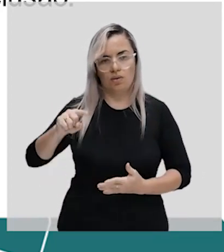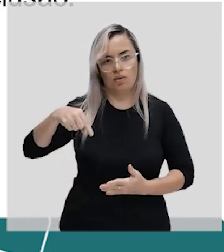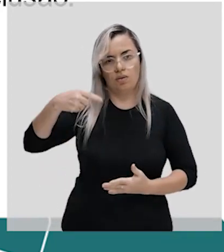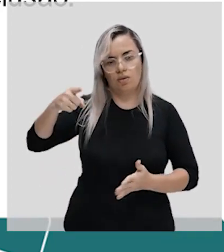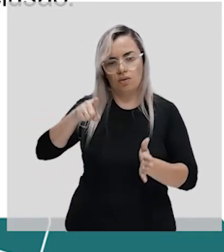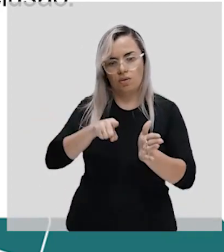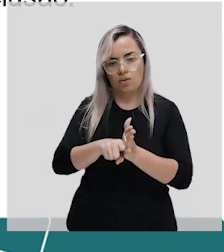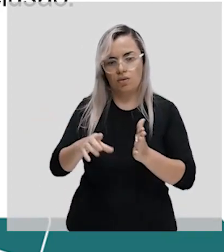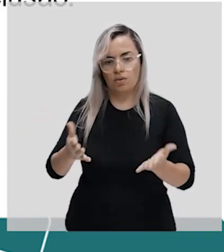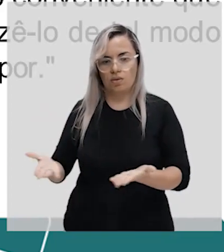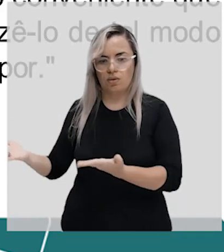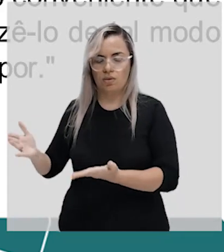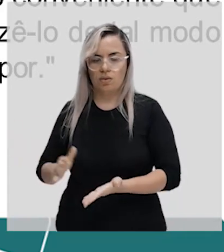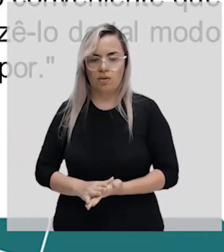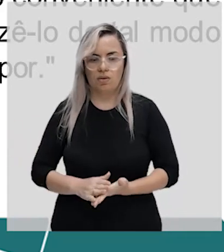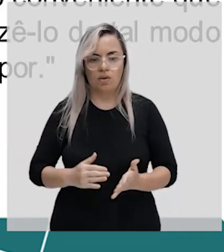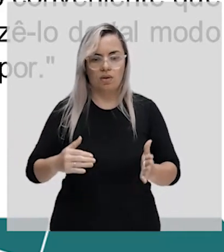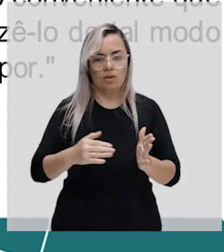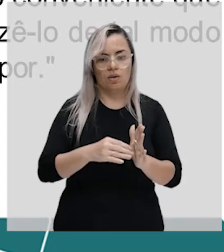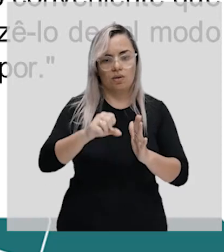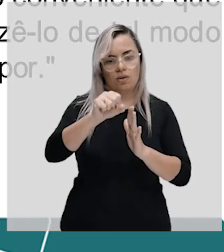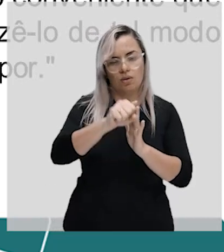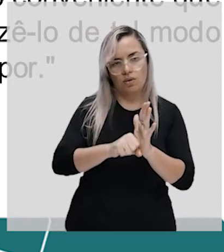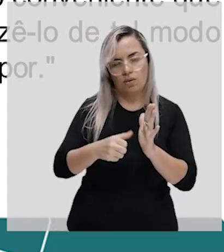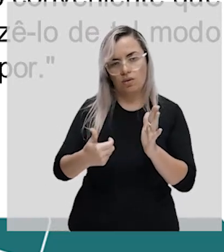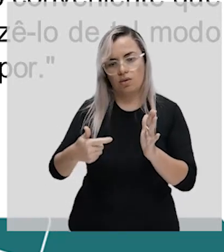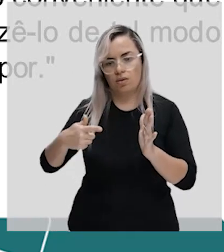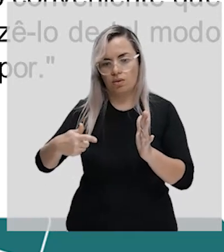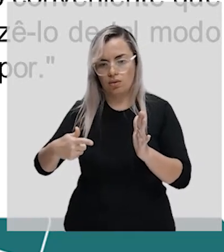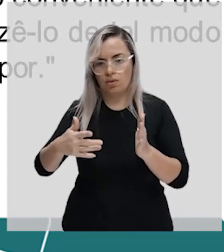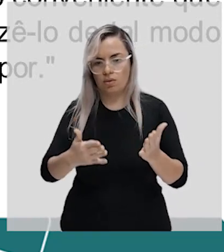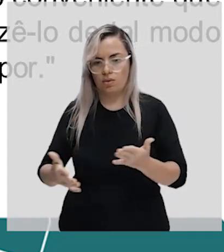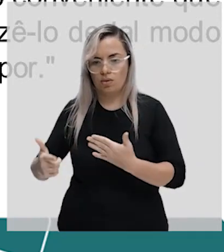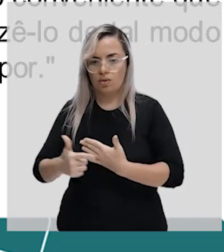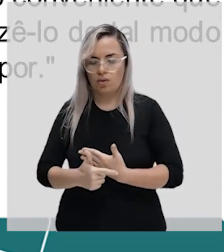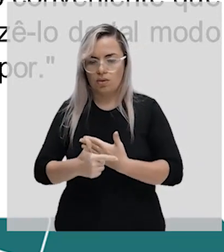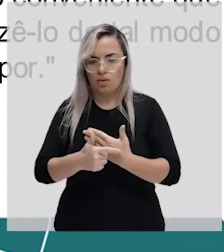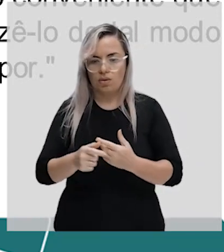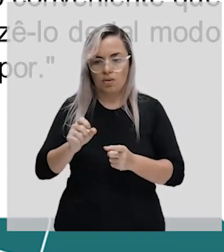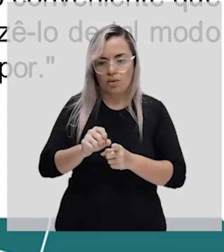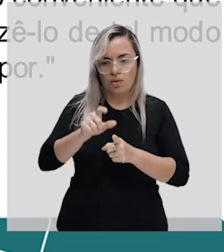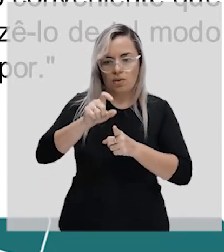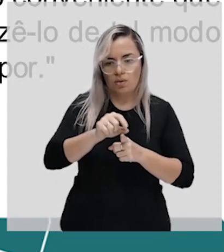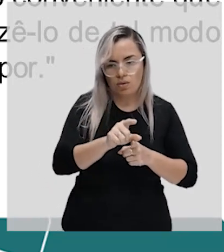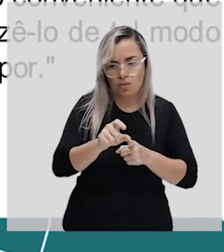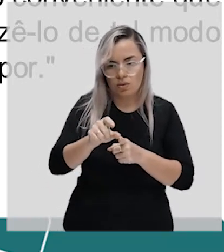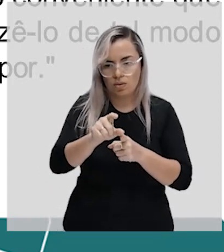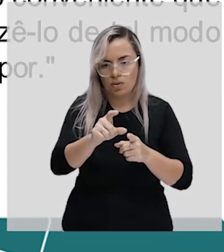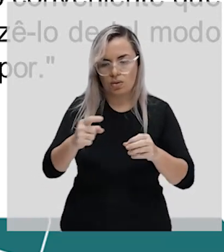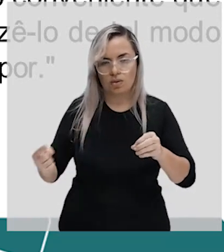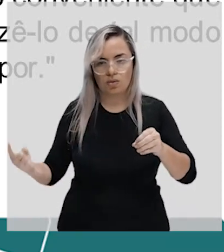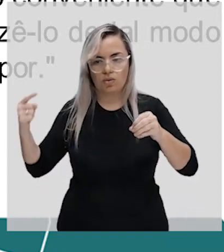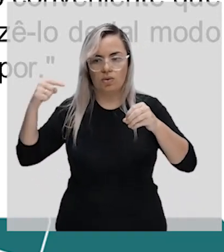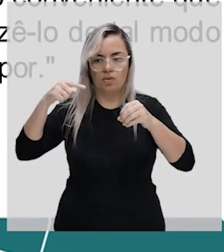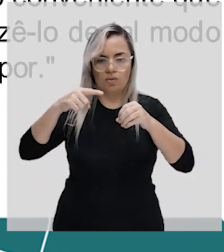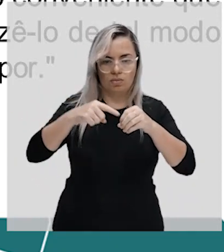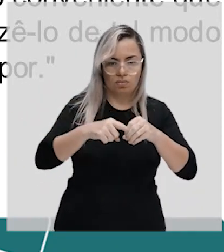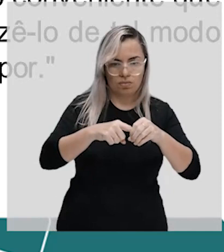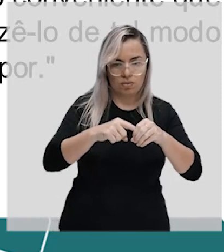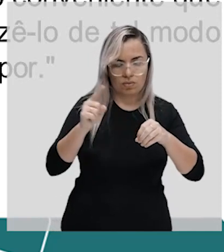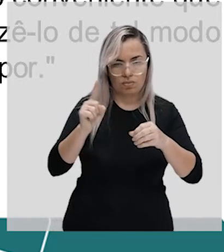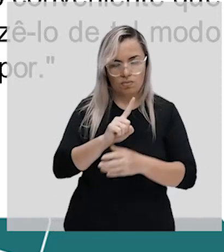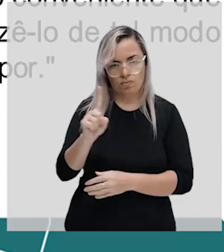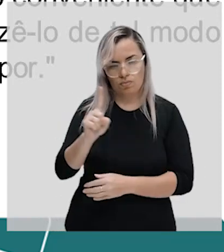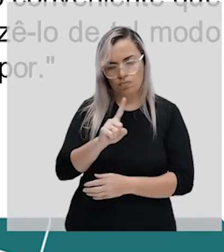questão, ela diz o seguinte: até o século XVII, o papel dos espermatozoides na fertilização do óvulo